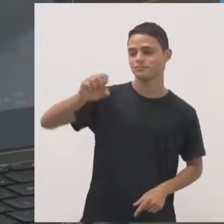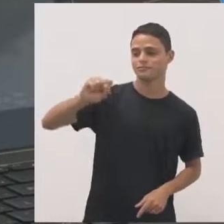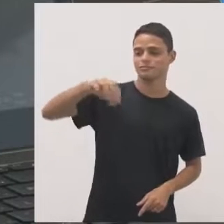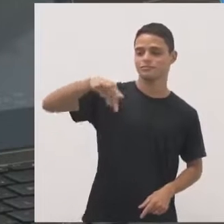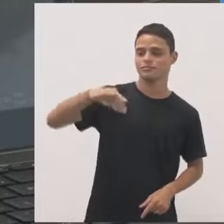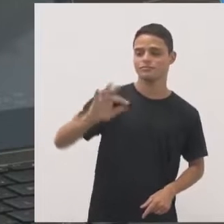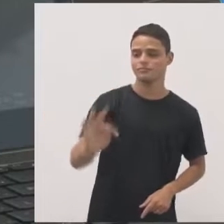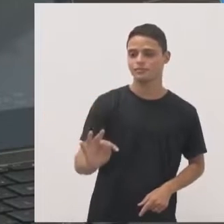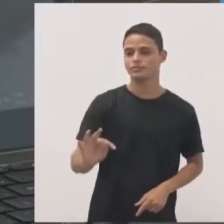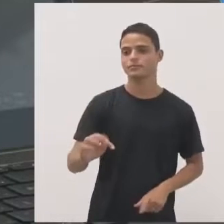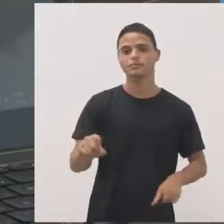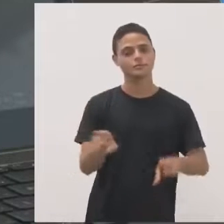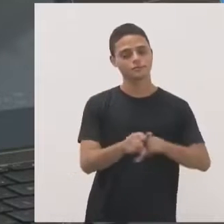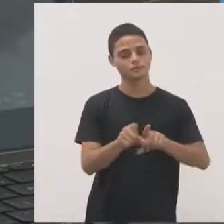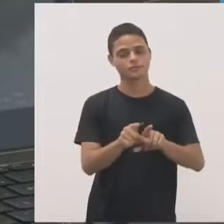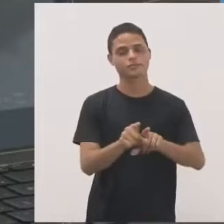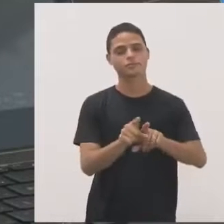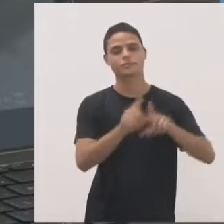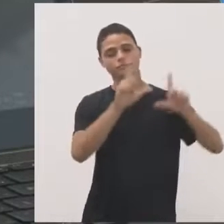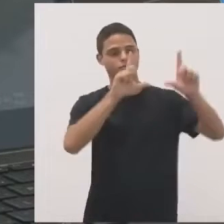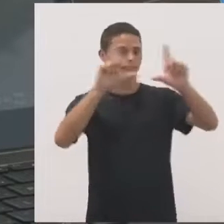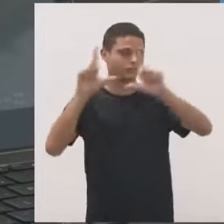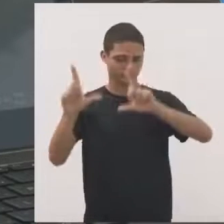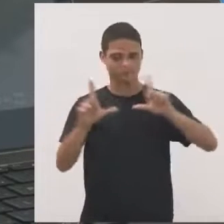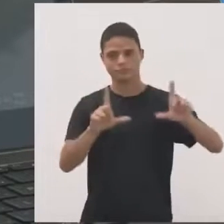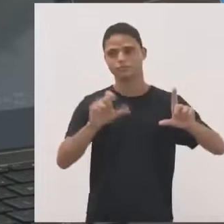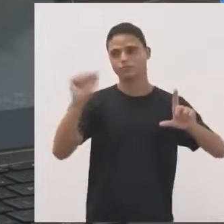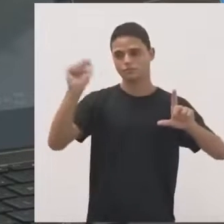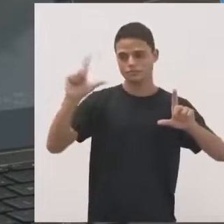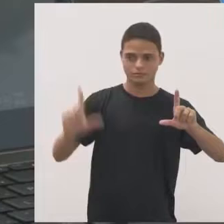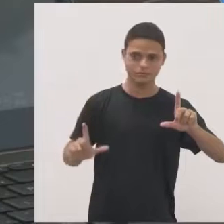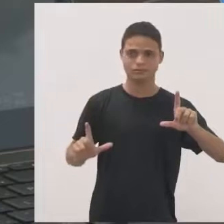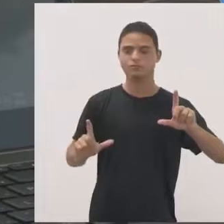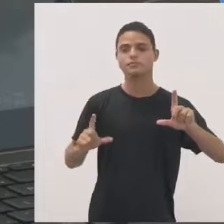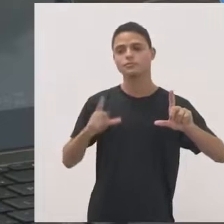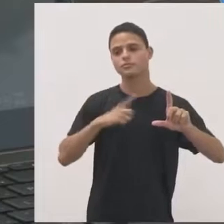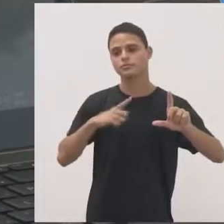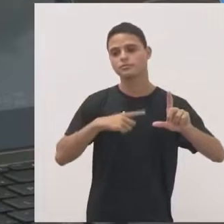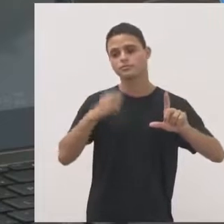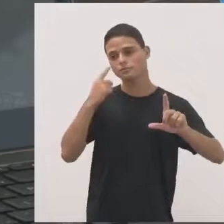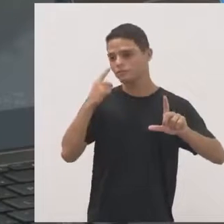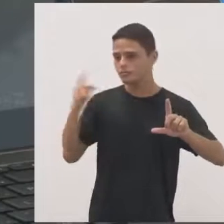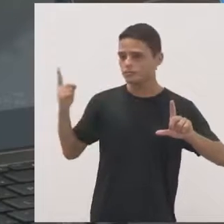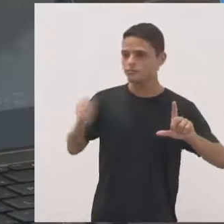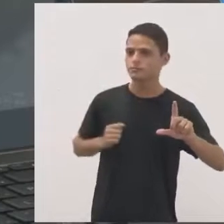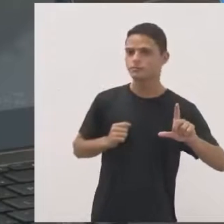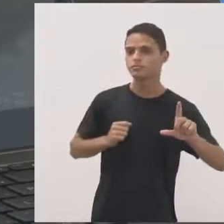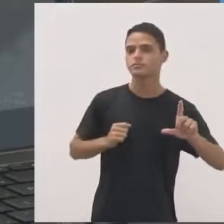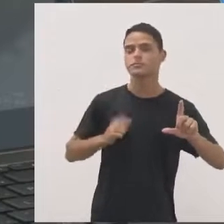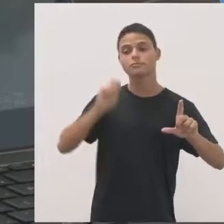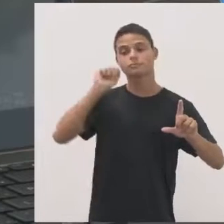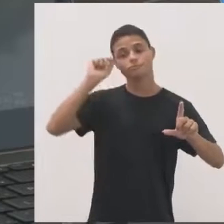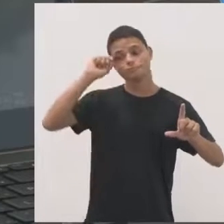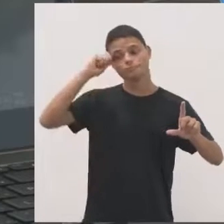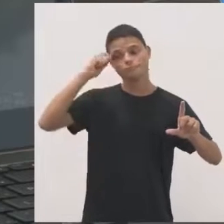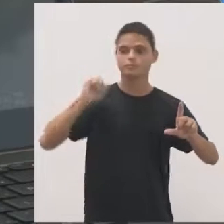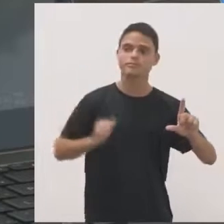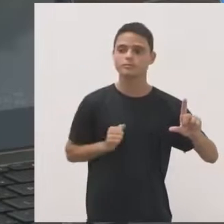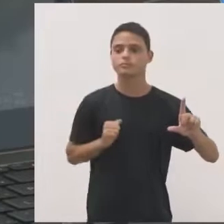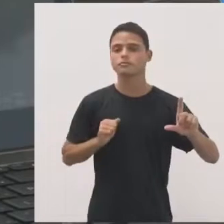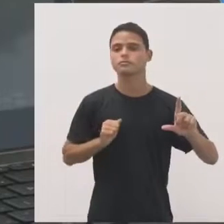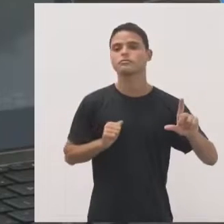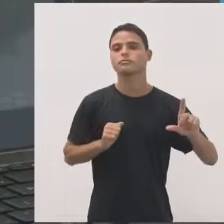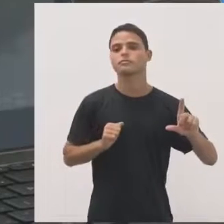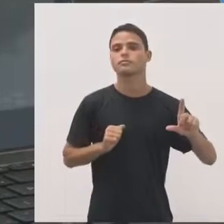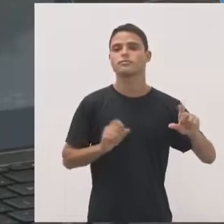depois de todas aquelas telas azuis, você já tá com o seu... Aí você aparece essa aparece tela. essa tela aqui, tá bom? Tá. O que ele vem instalado? Ele